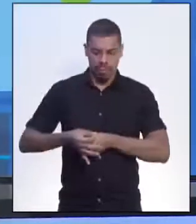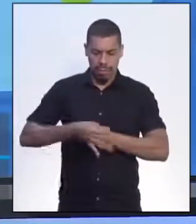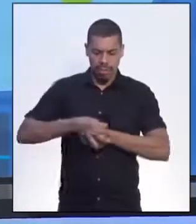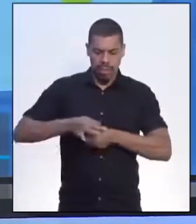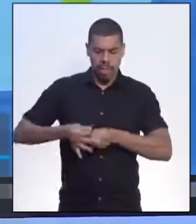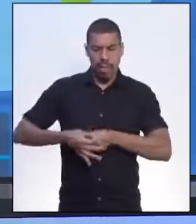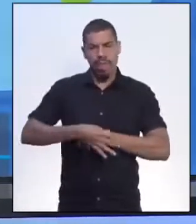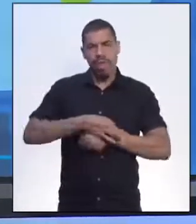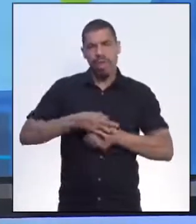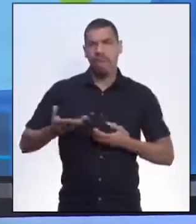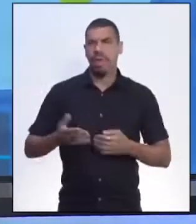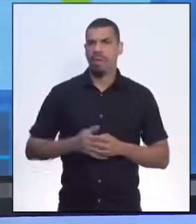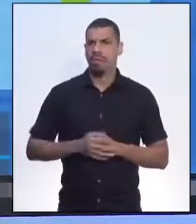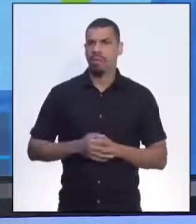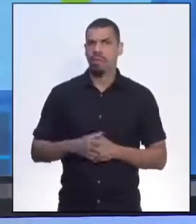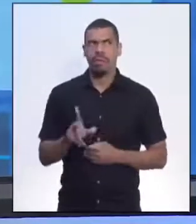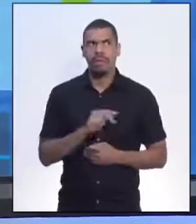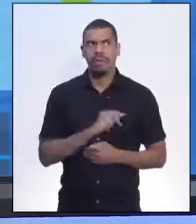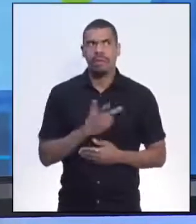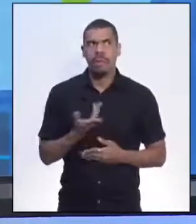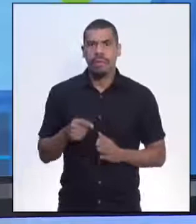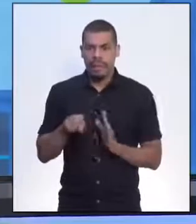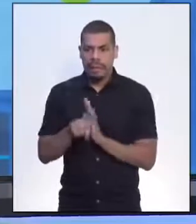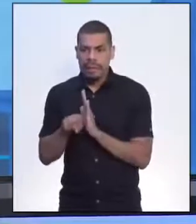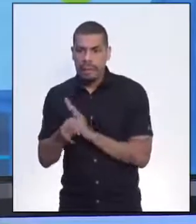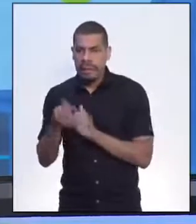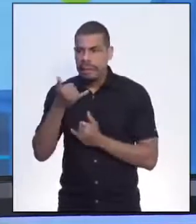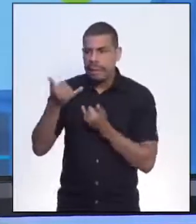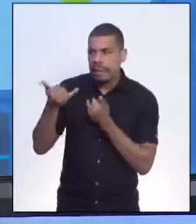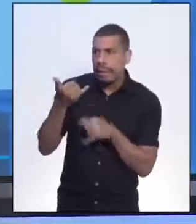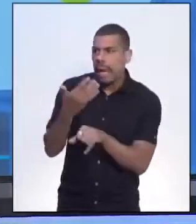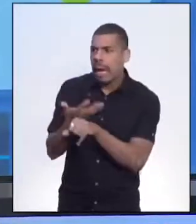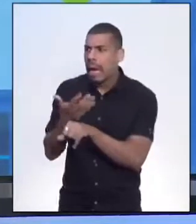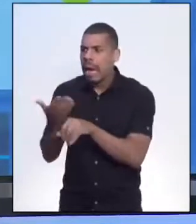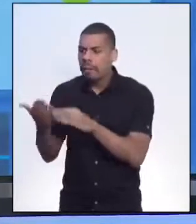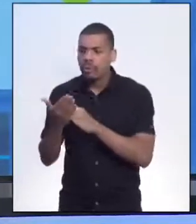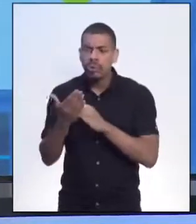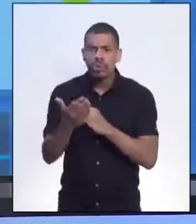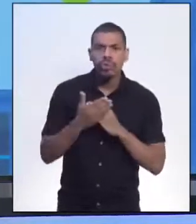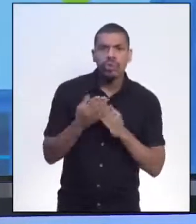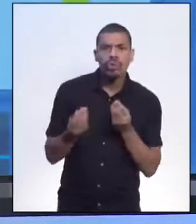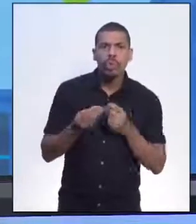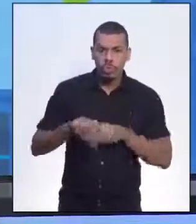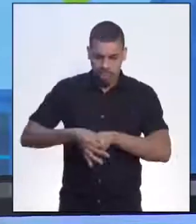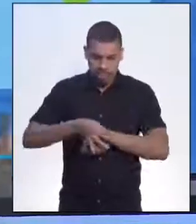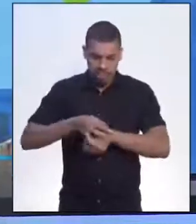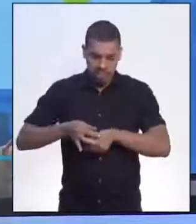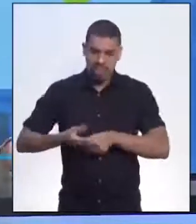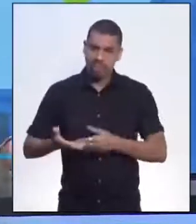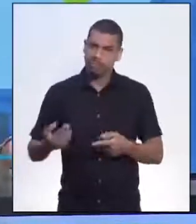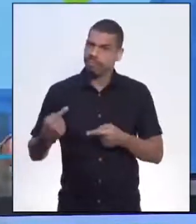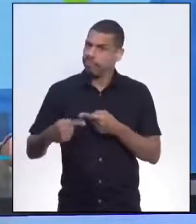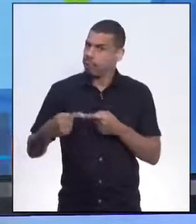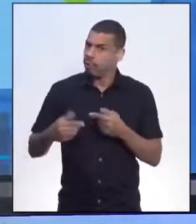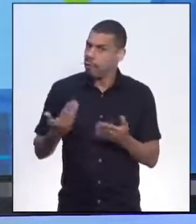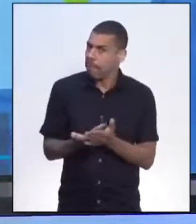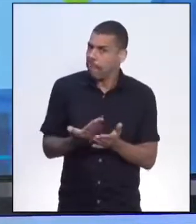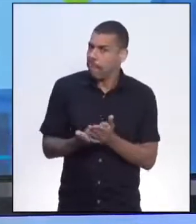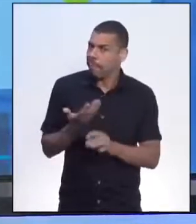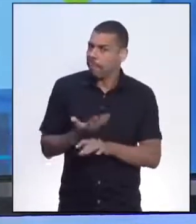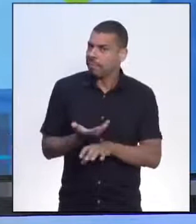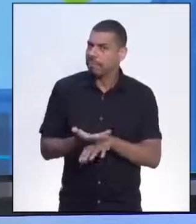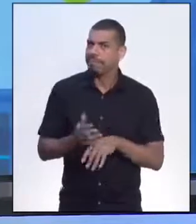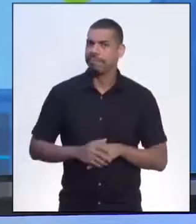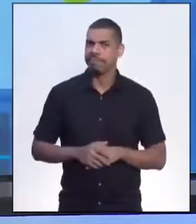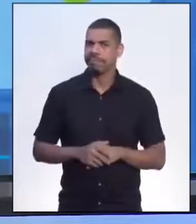falar sobre células. Eu fiquei ligando para os meus amigos de ciência pedindo para me explicar sobre células, porque não é a minha aula, né? Então